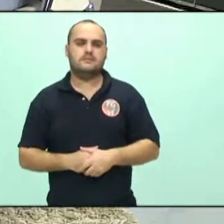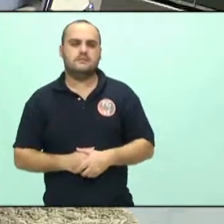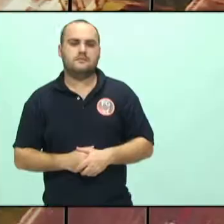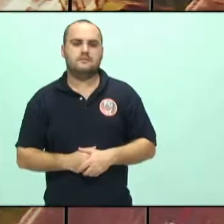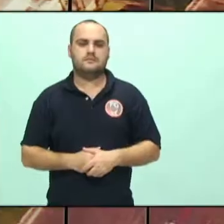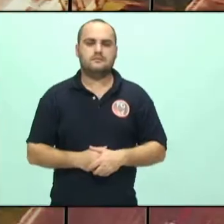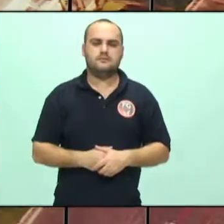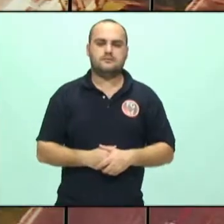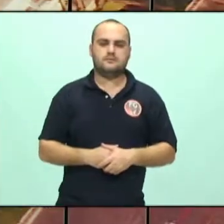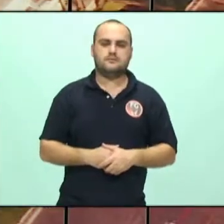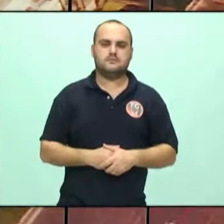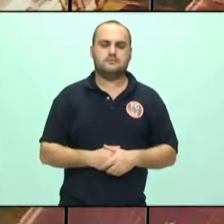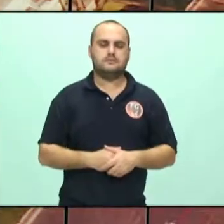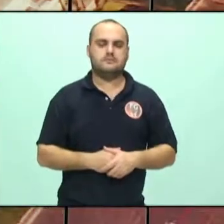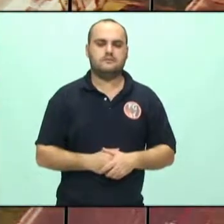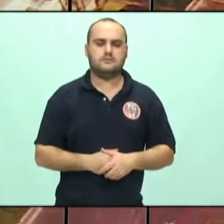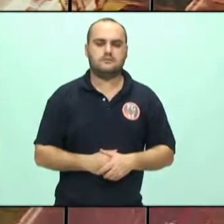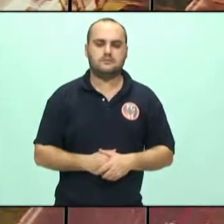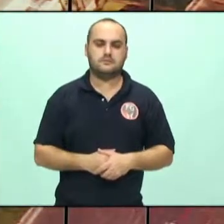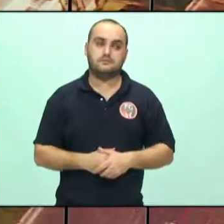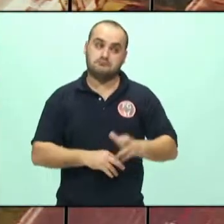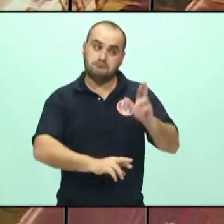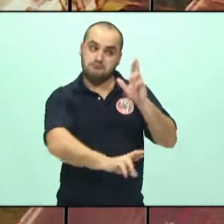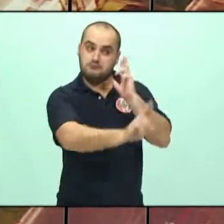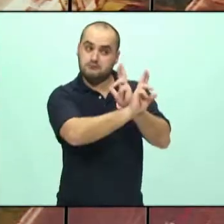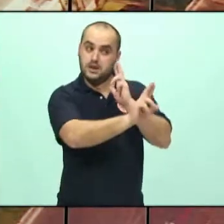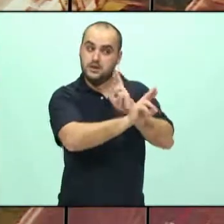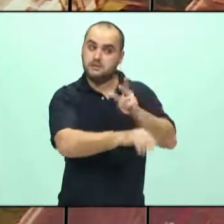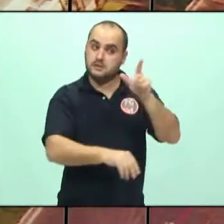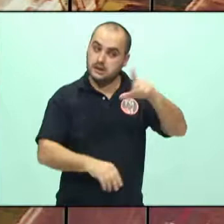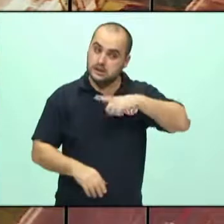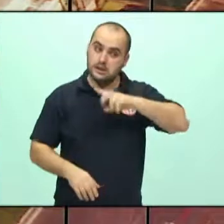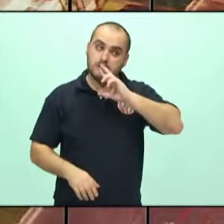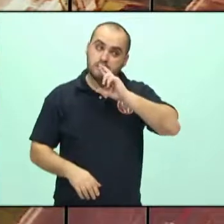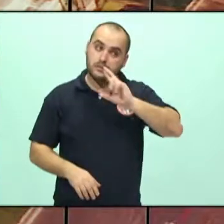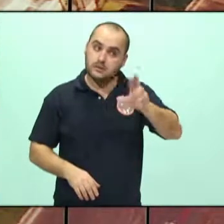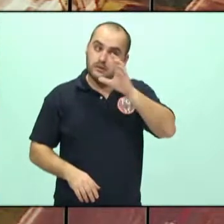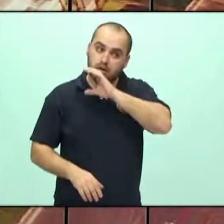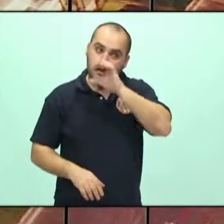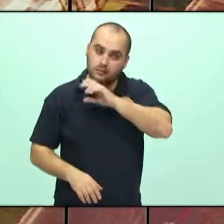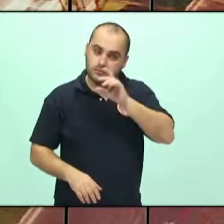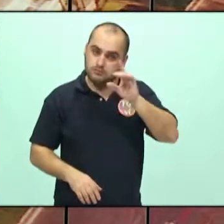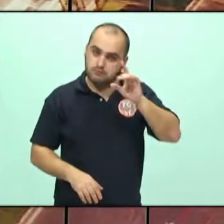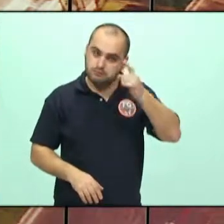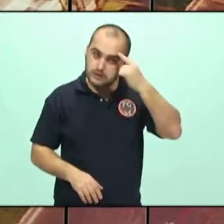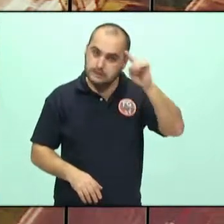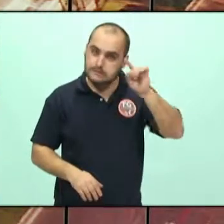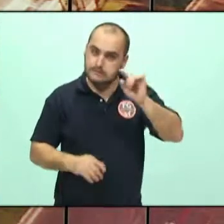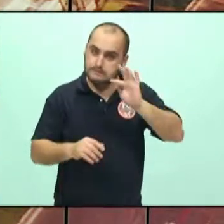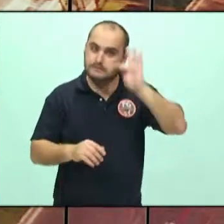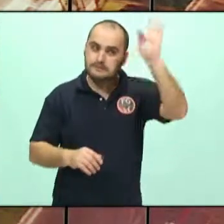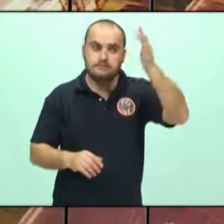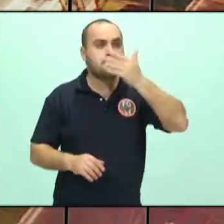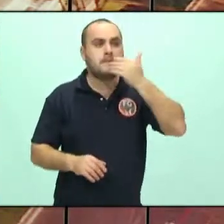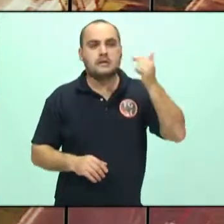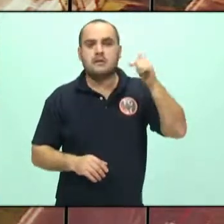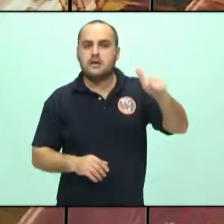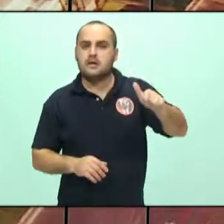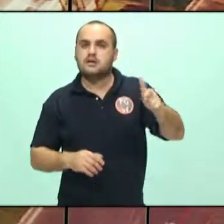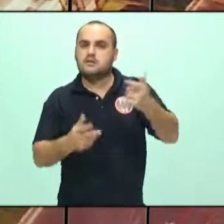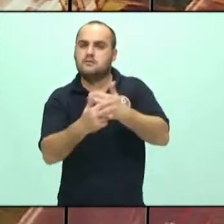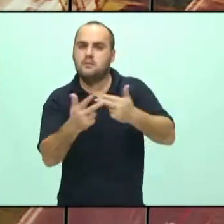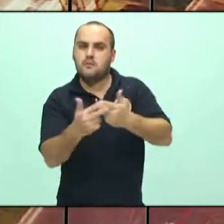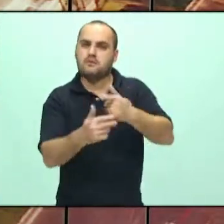Nós esperamos que o senhor tenha respostas em breves dias para a melhora dessas situações lá